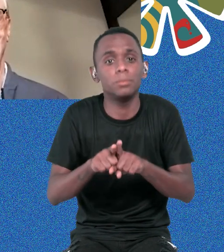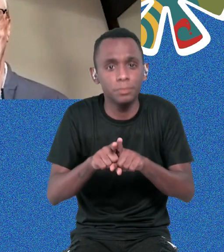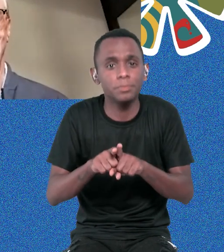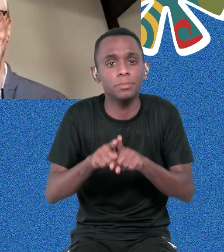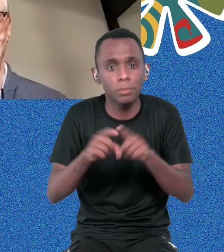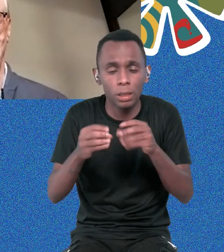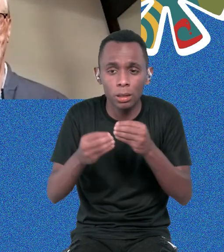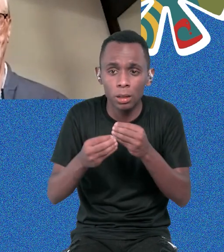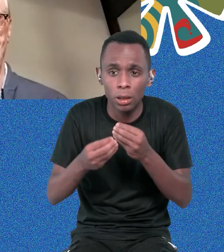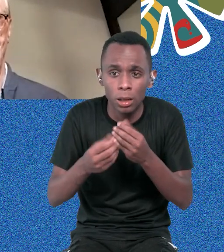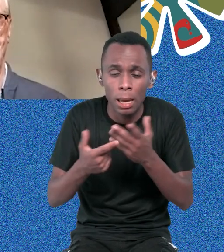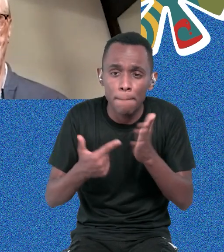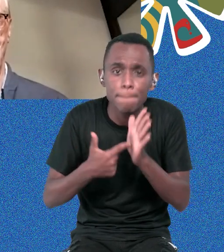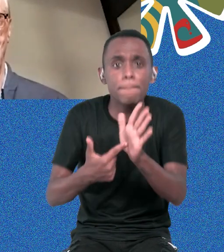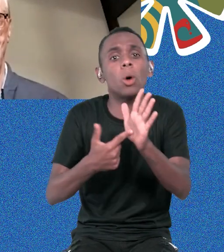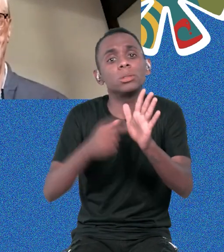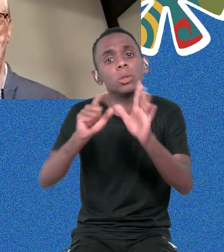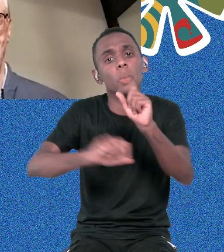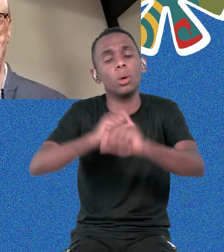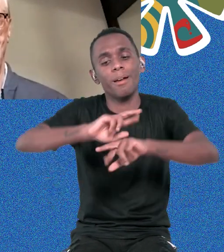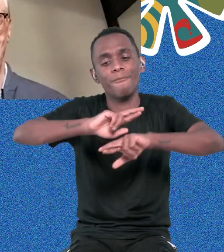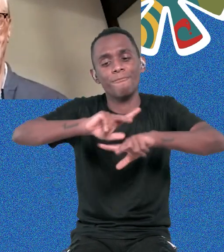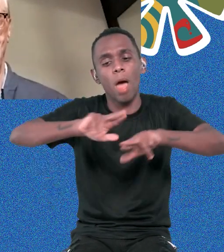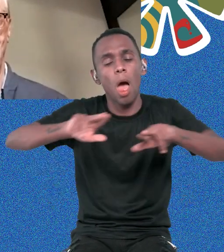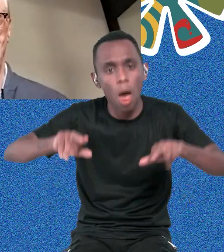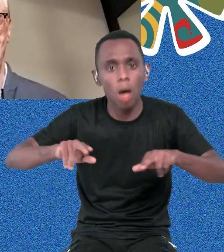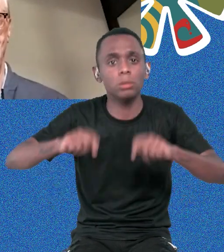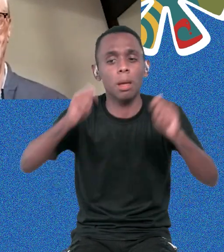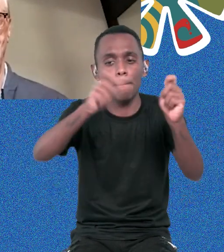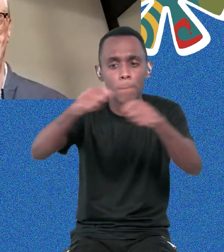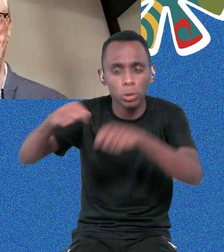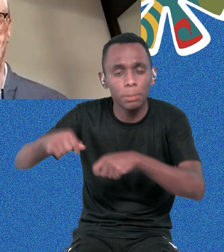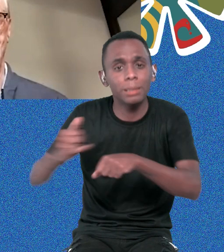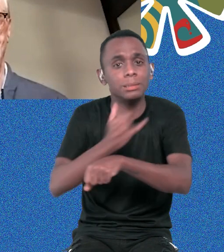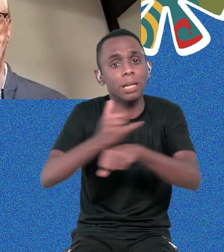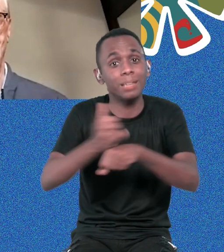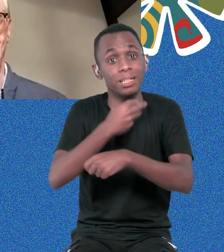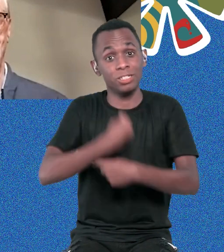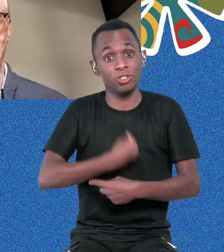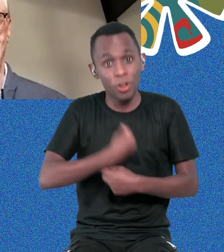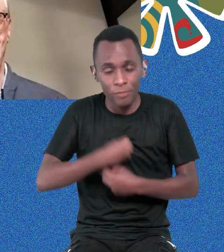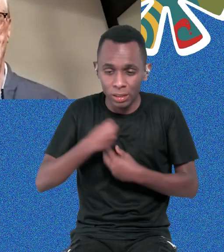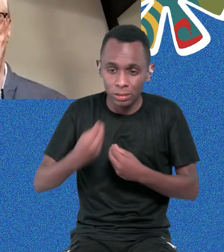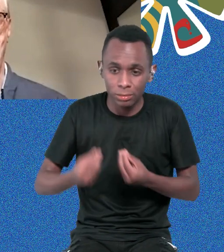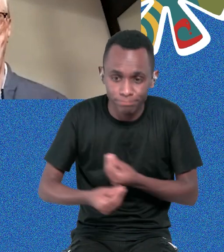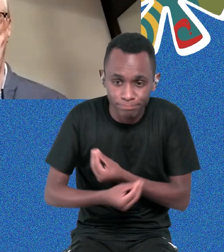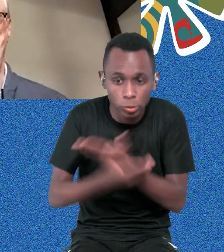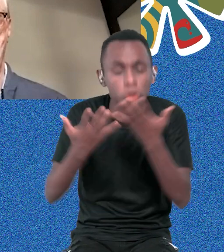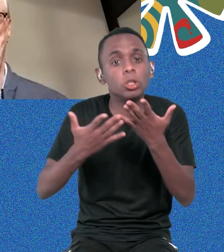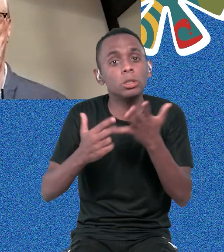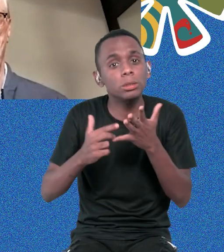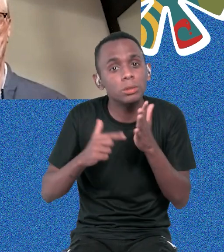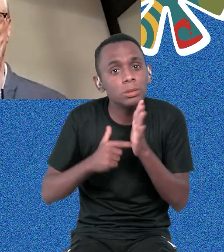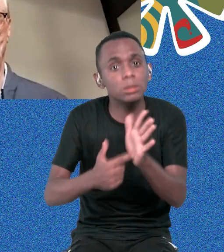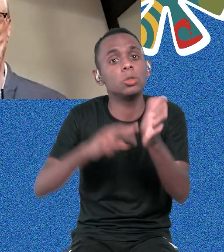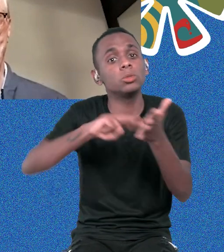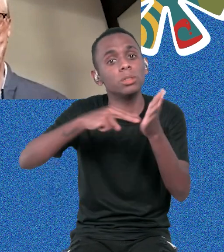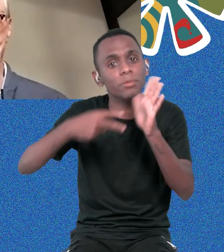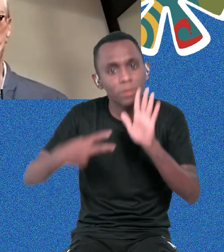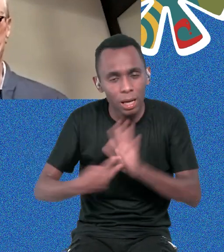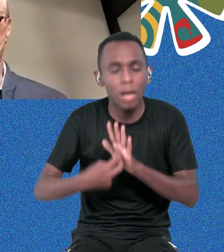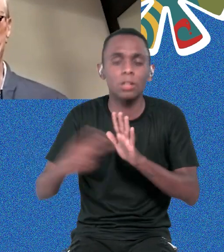mesmo tempo, trazem uma diversidade de formas de viver e de transmitir seus